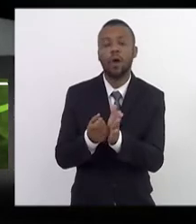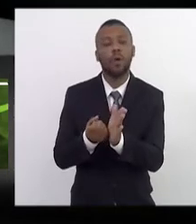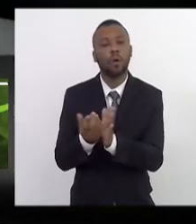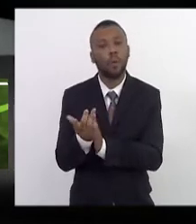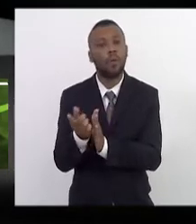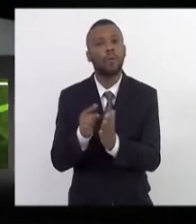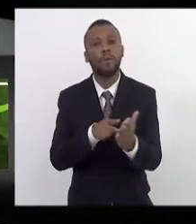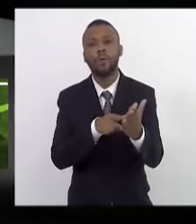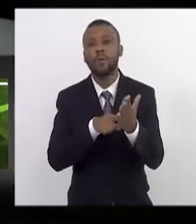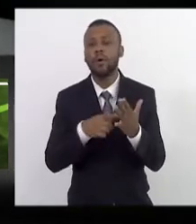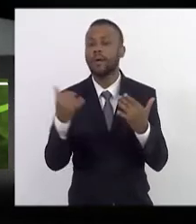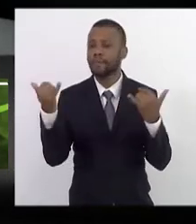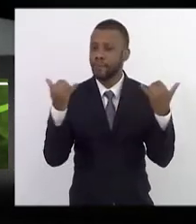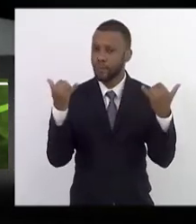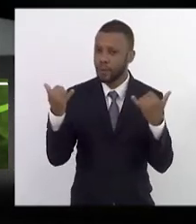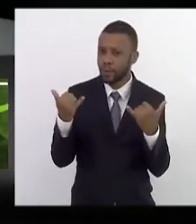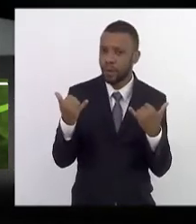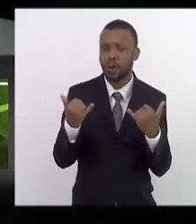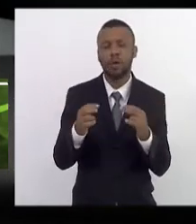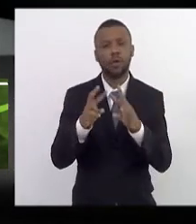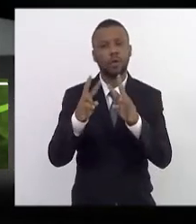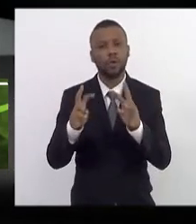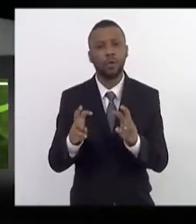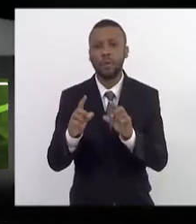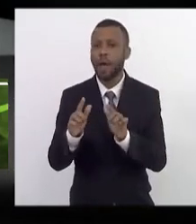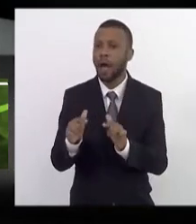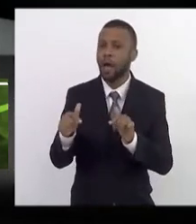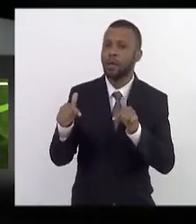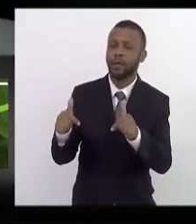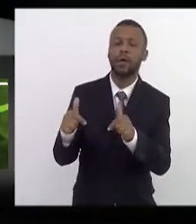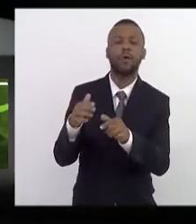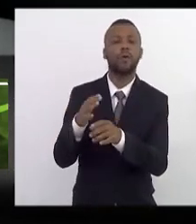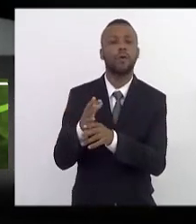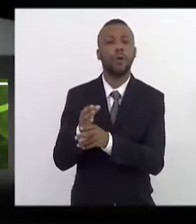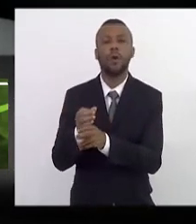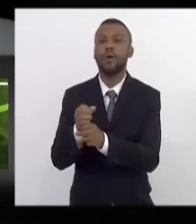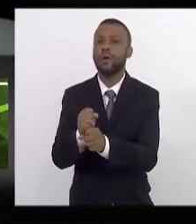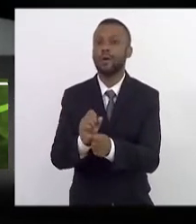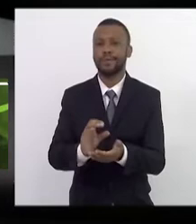dados, números, sobre a execução, né, orçamentária